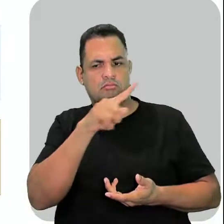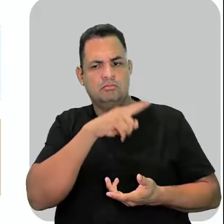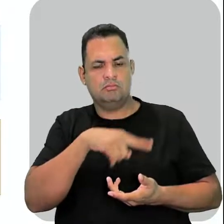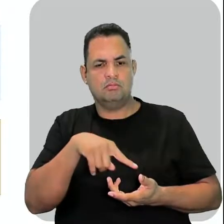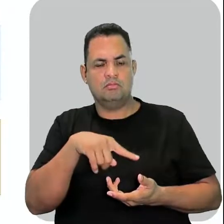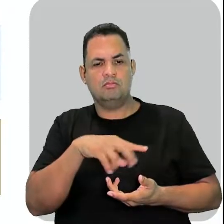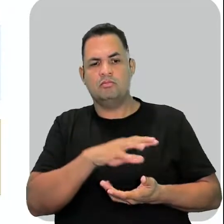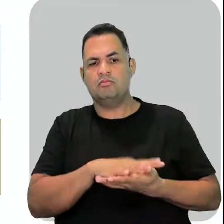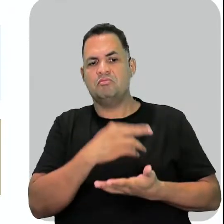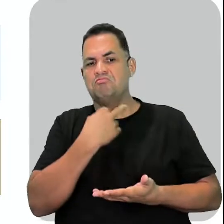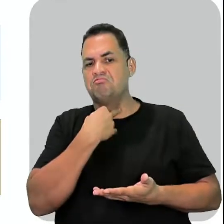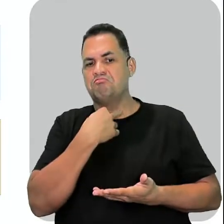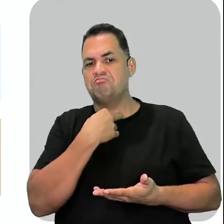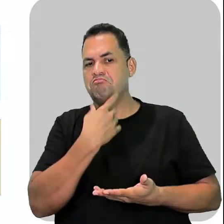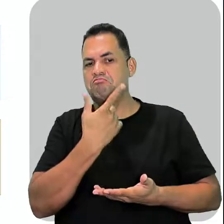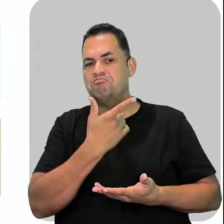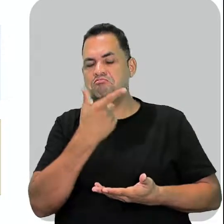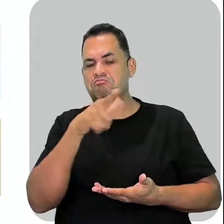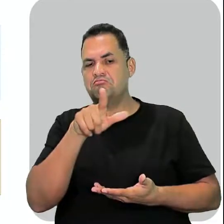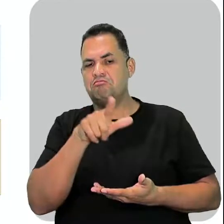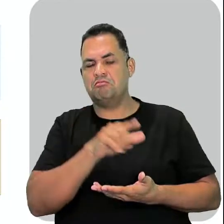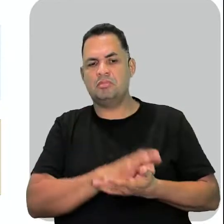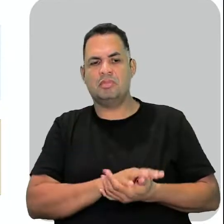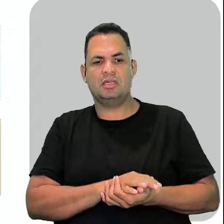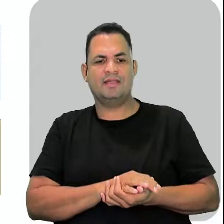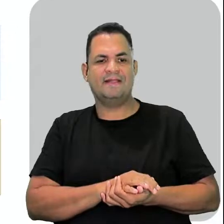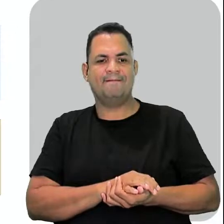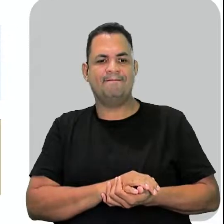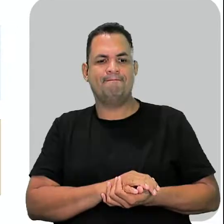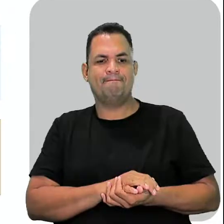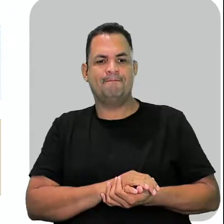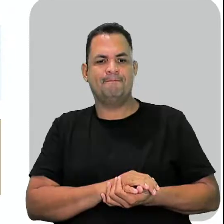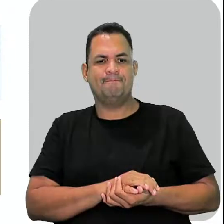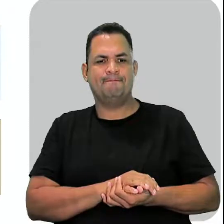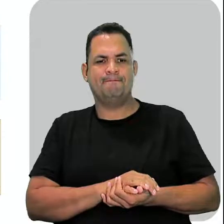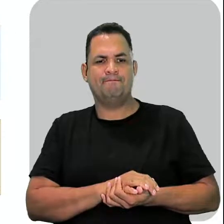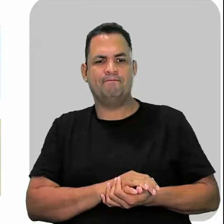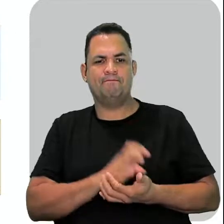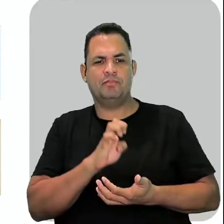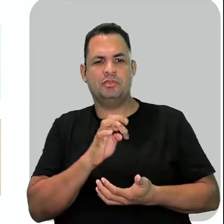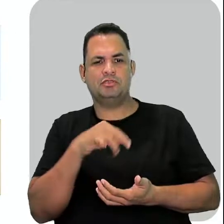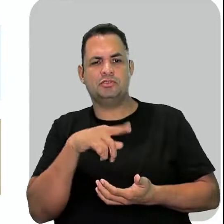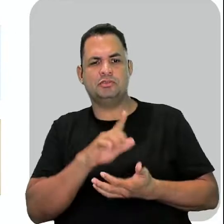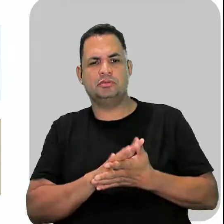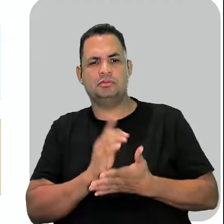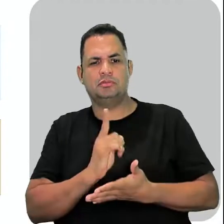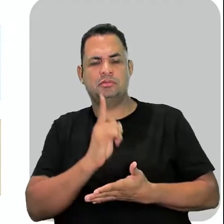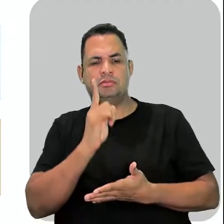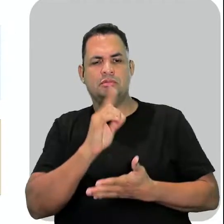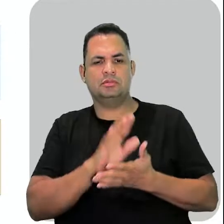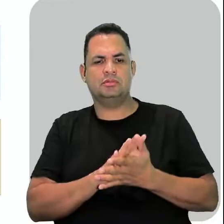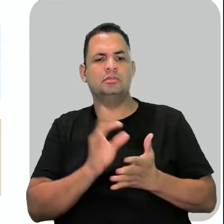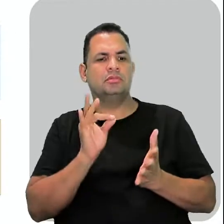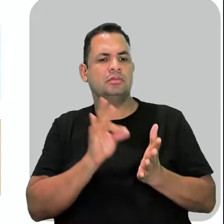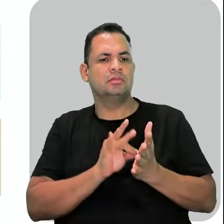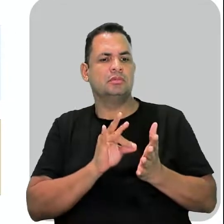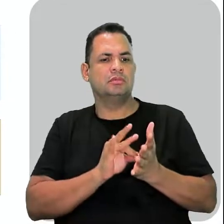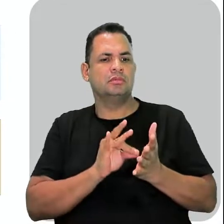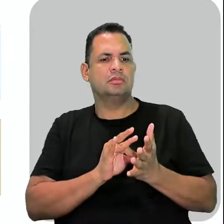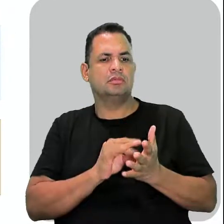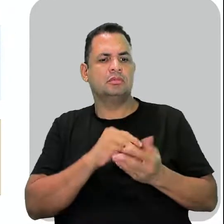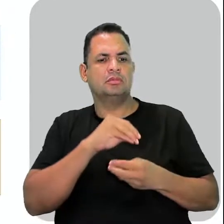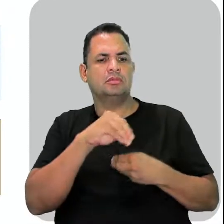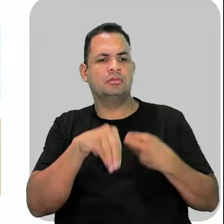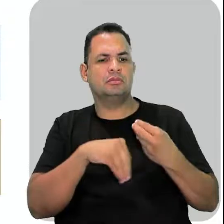Se esses carbonos não giram, significa que nesse daqui, ó, que o etil está para cima, ele de fato é um